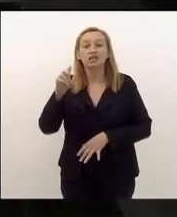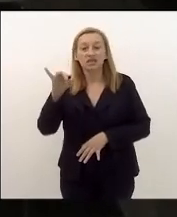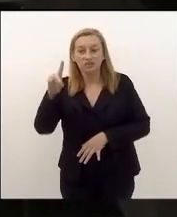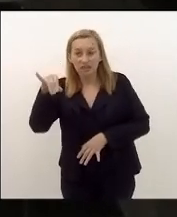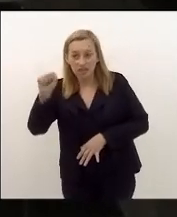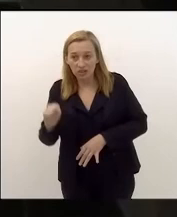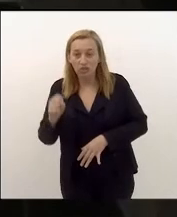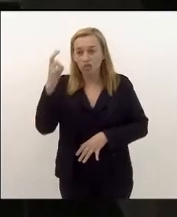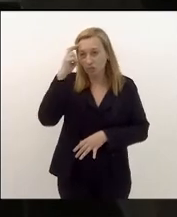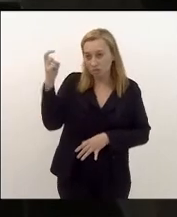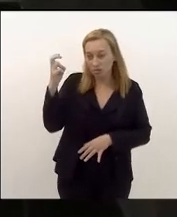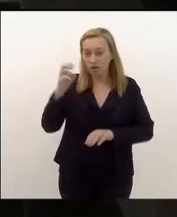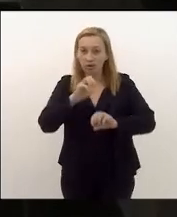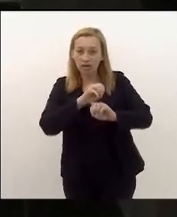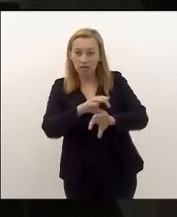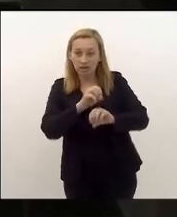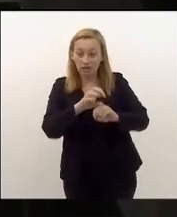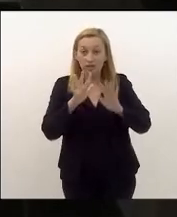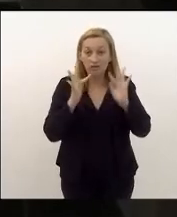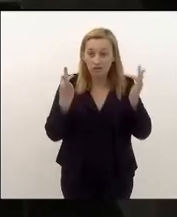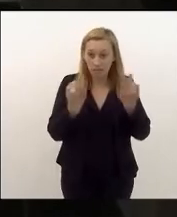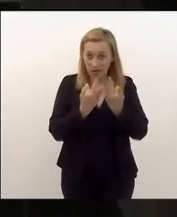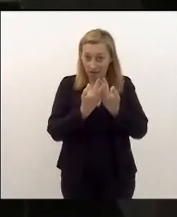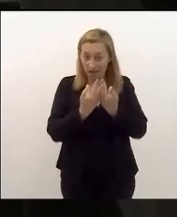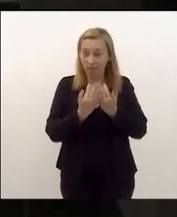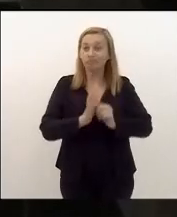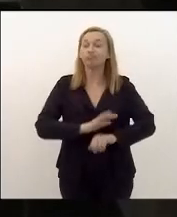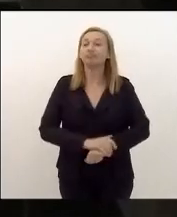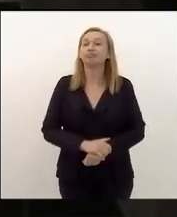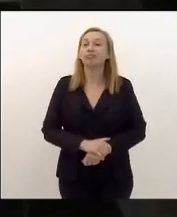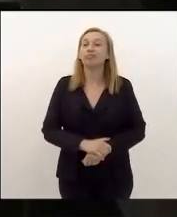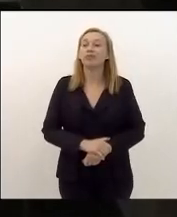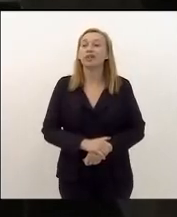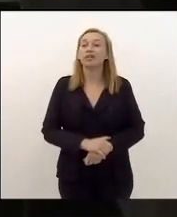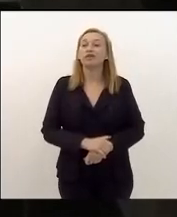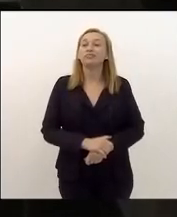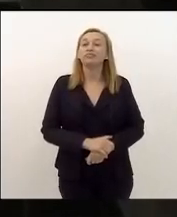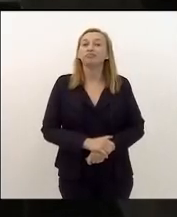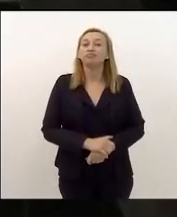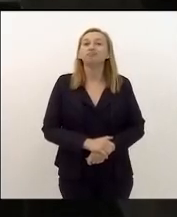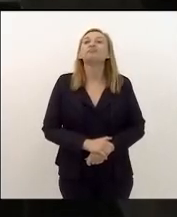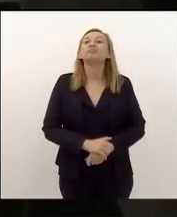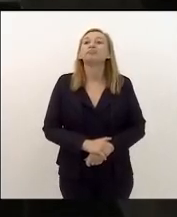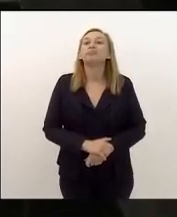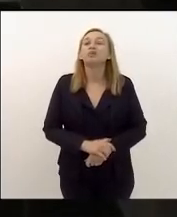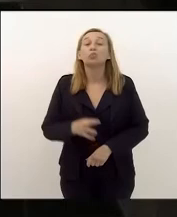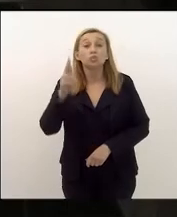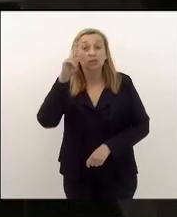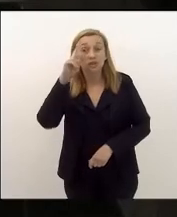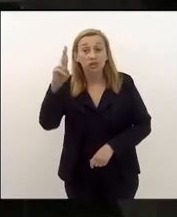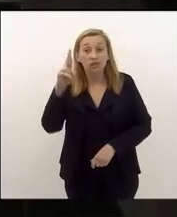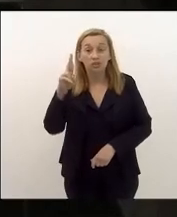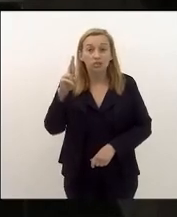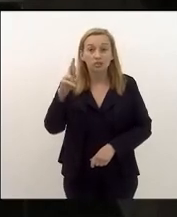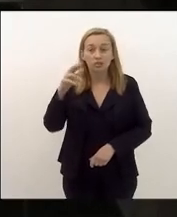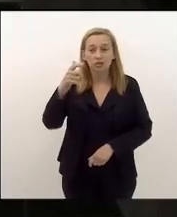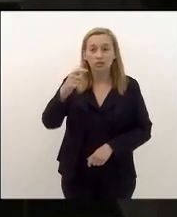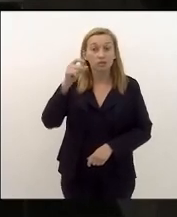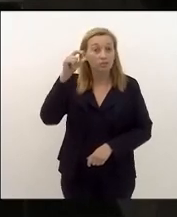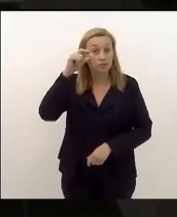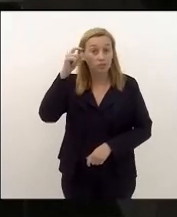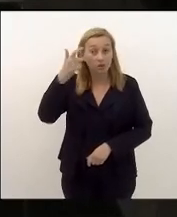civilizatório, cultural, educacional, familiar, secundando mesmo, vem o senhor Paulo Guedes,